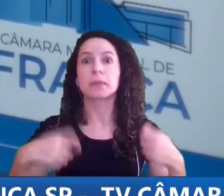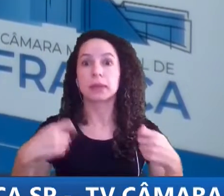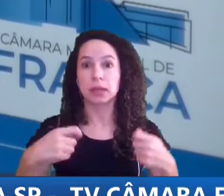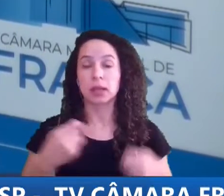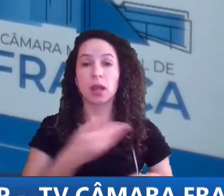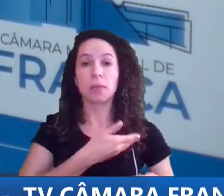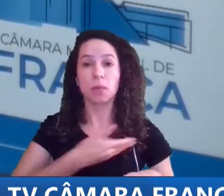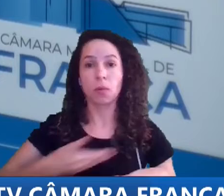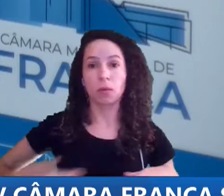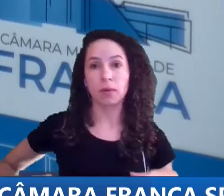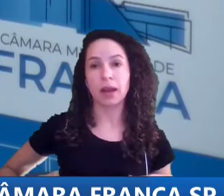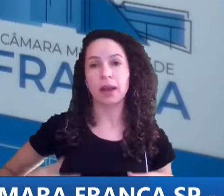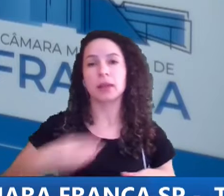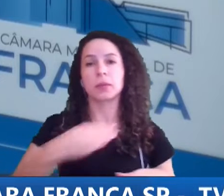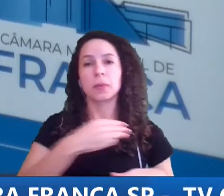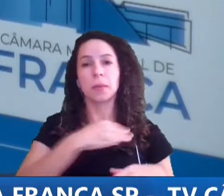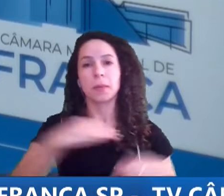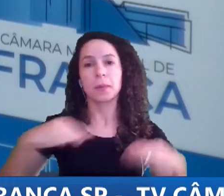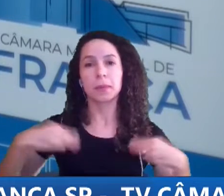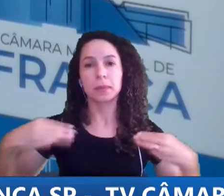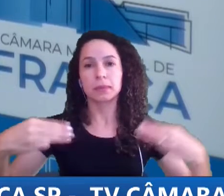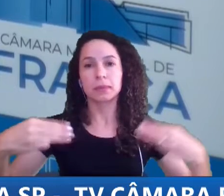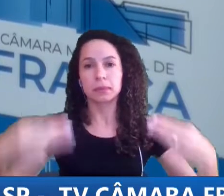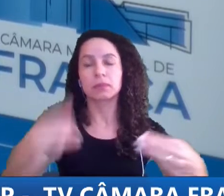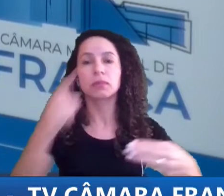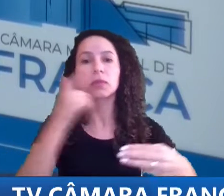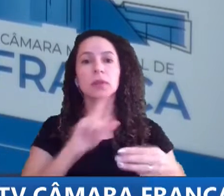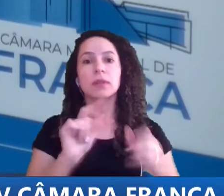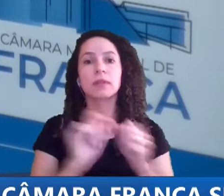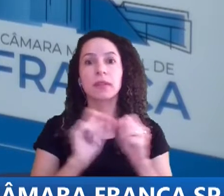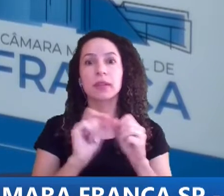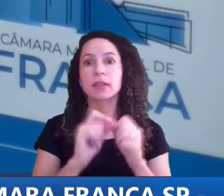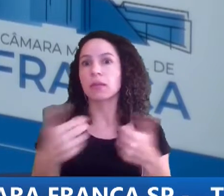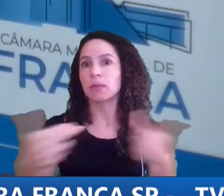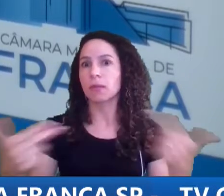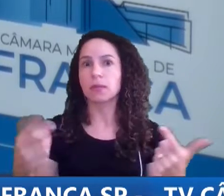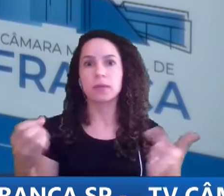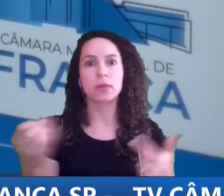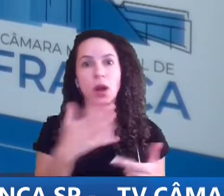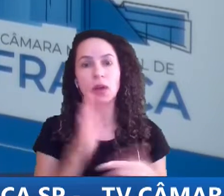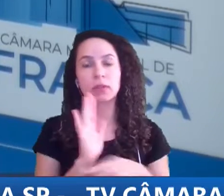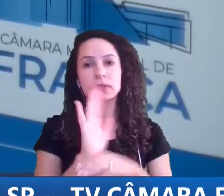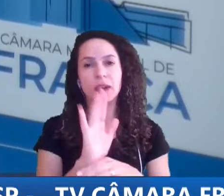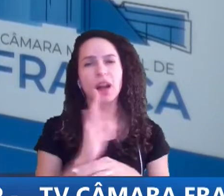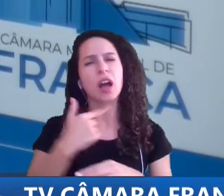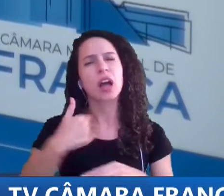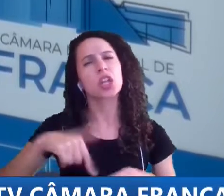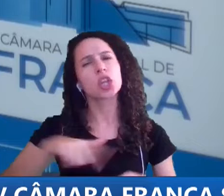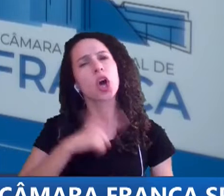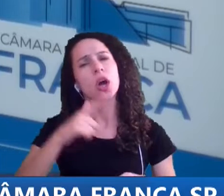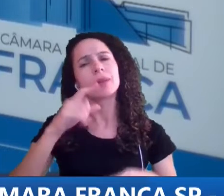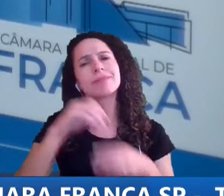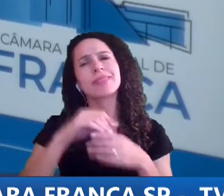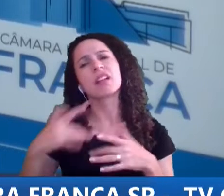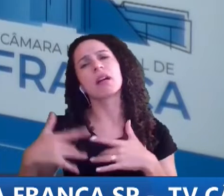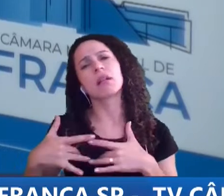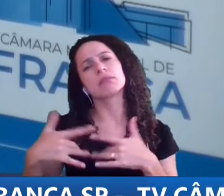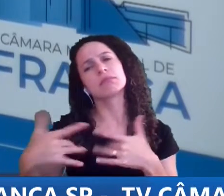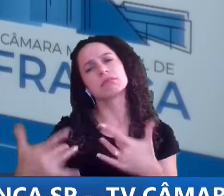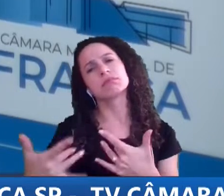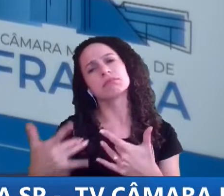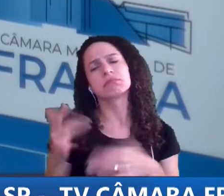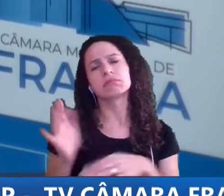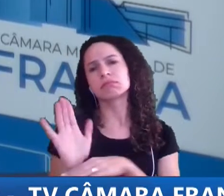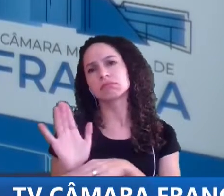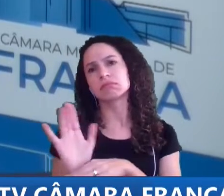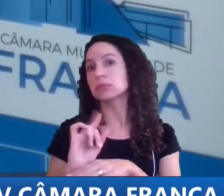Ministério Público incluído, façamos alguma coisa. E alguma coisa não na perspectiva da caridade, na perspectiva de